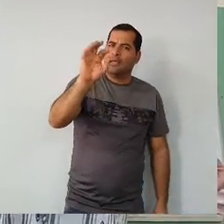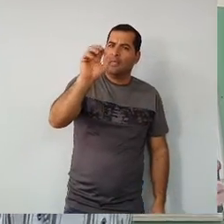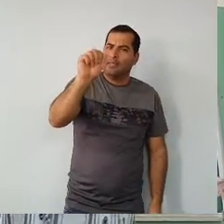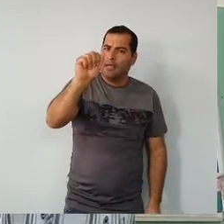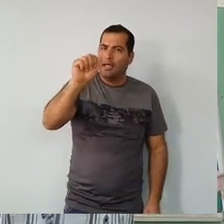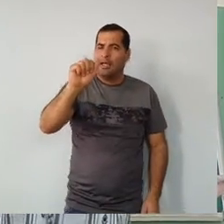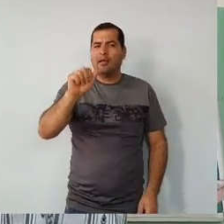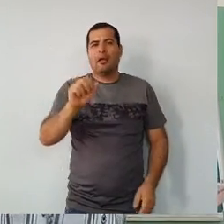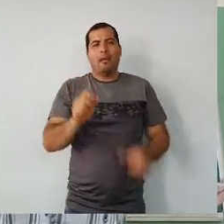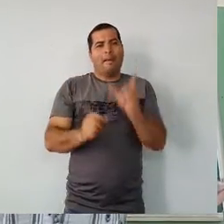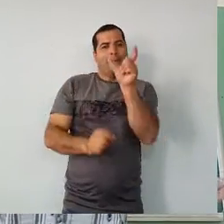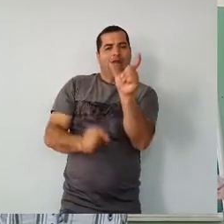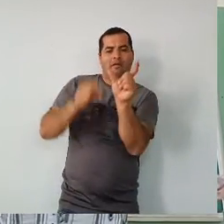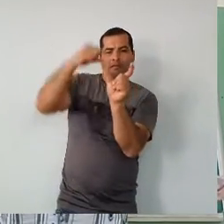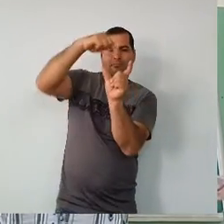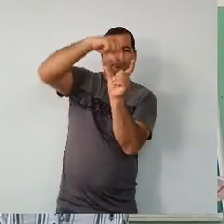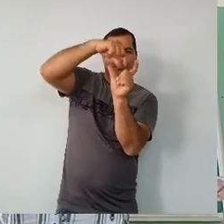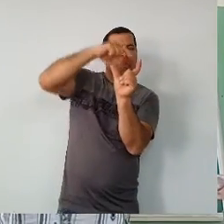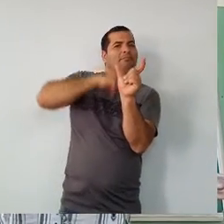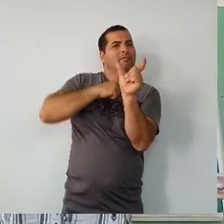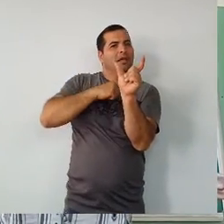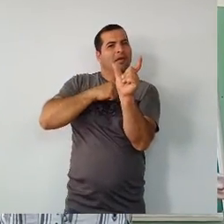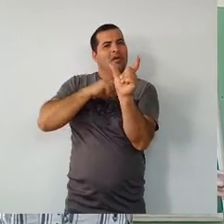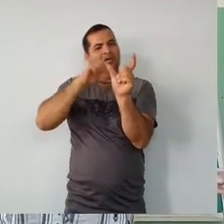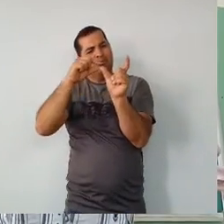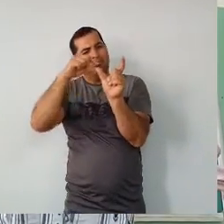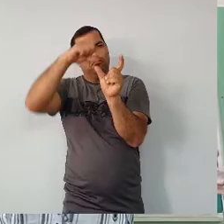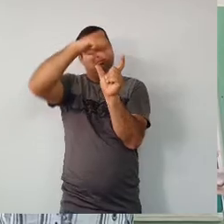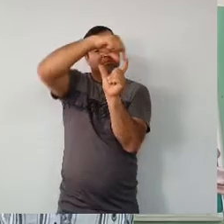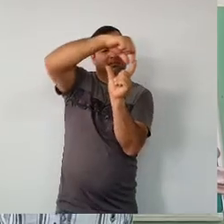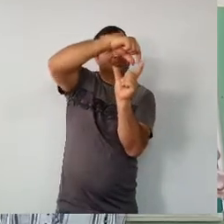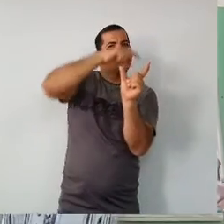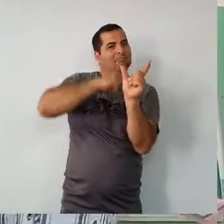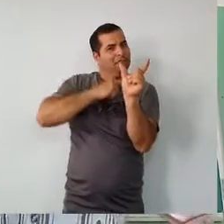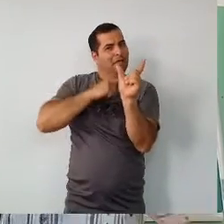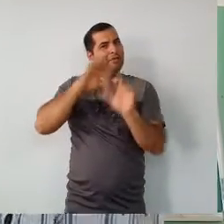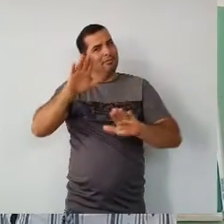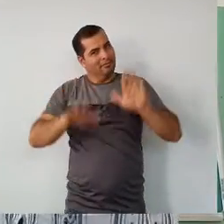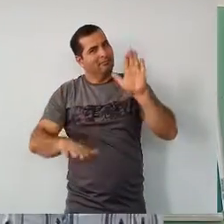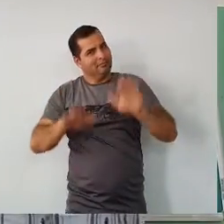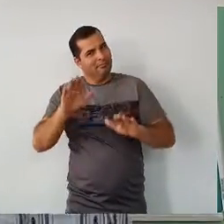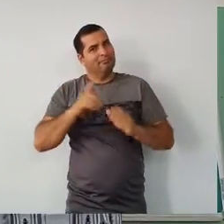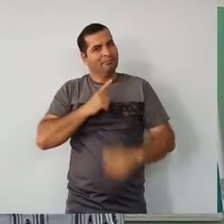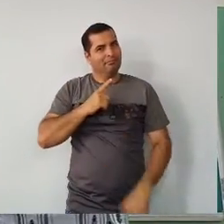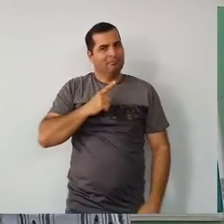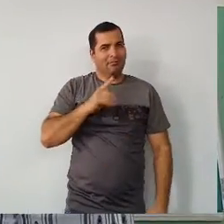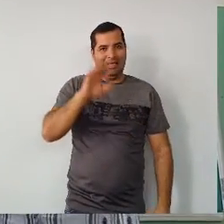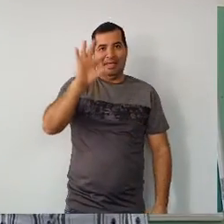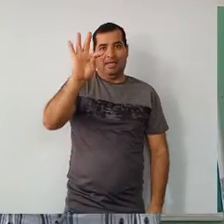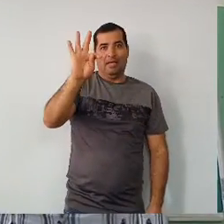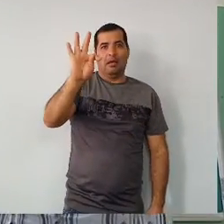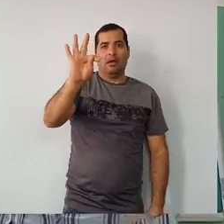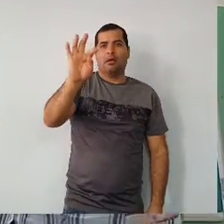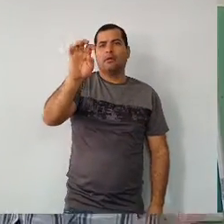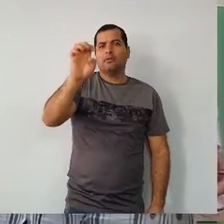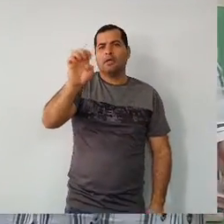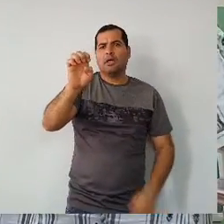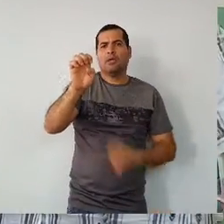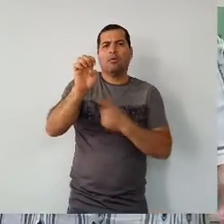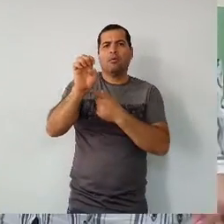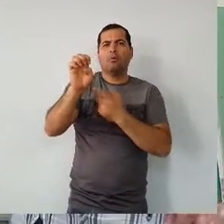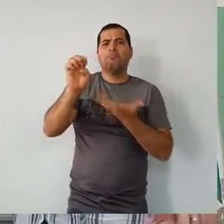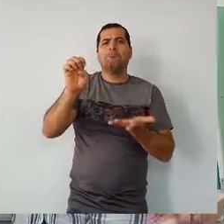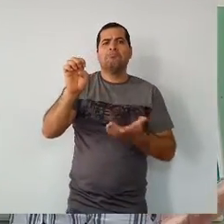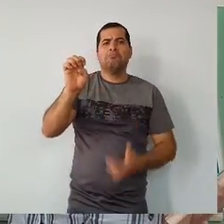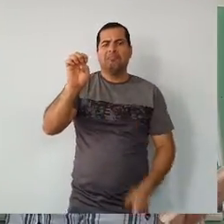meio ou no final das palavras, né? Te com e. Eu